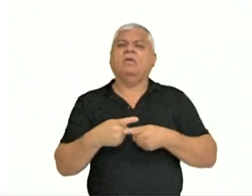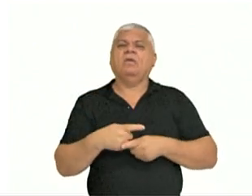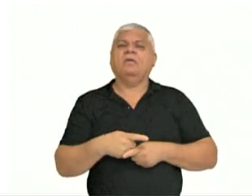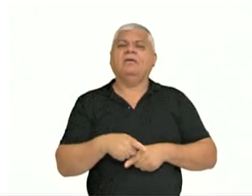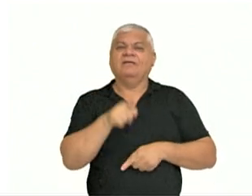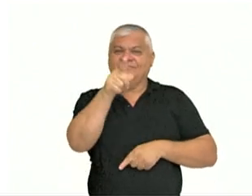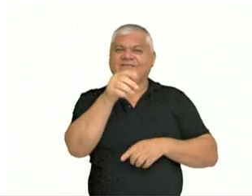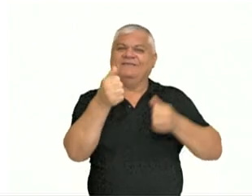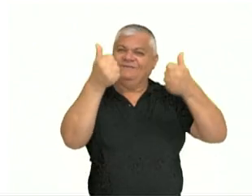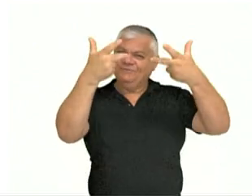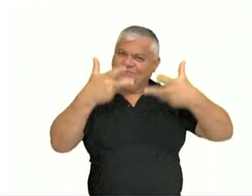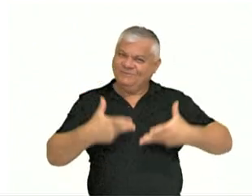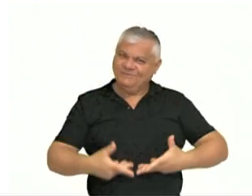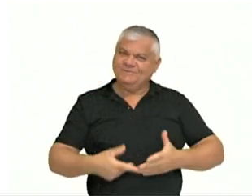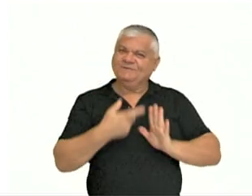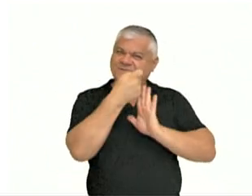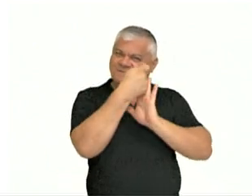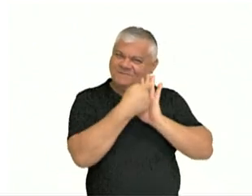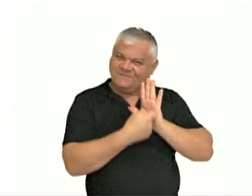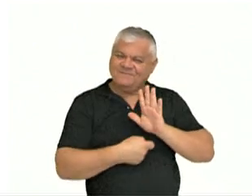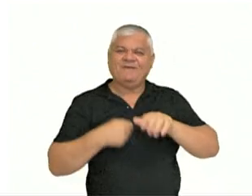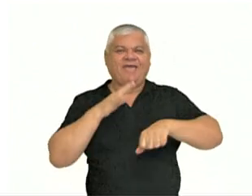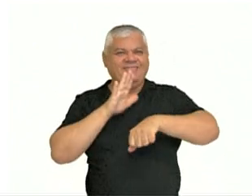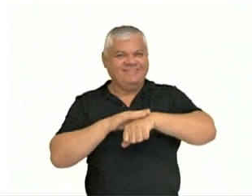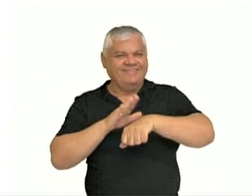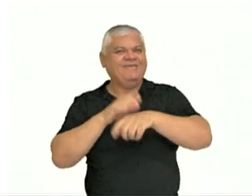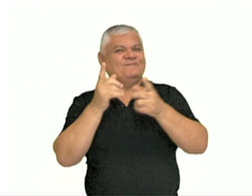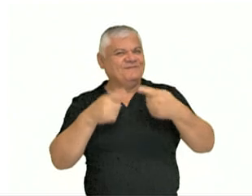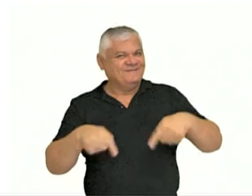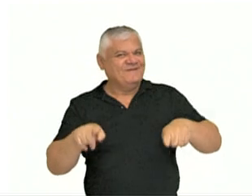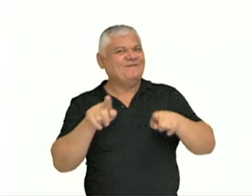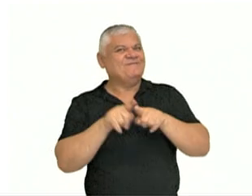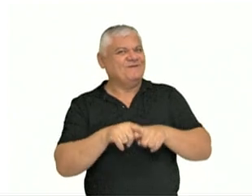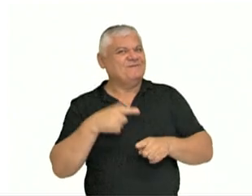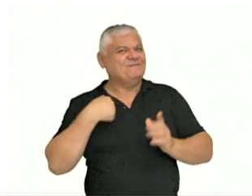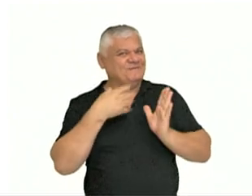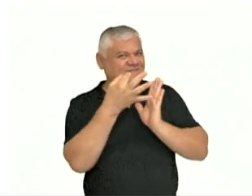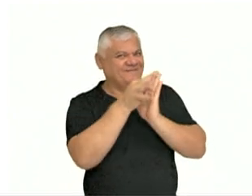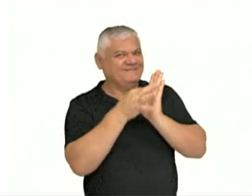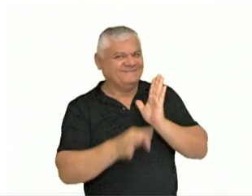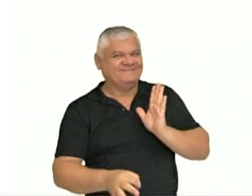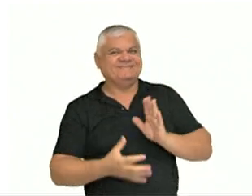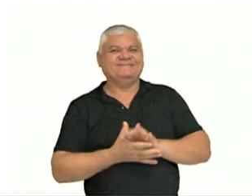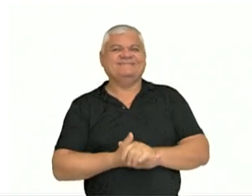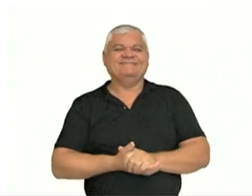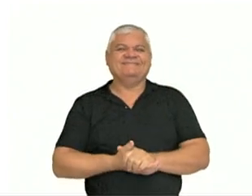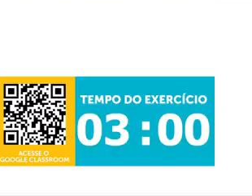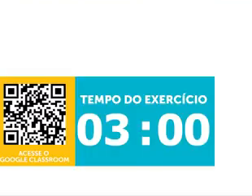aí no seu material. Vou te dar um tempinho e já retorno para a nossa correção.